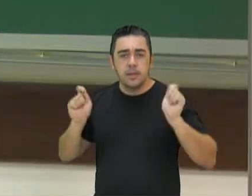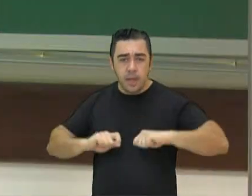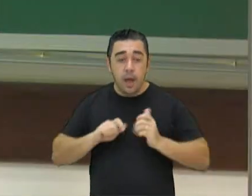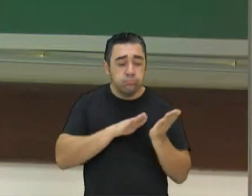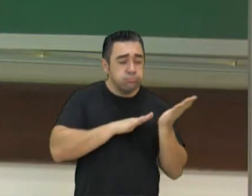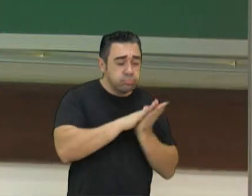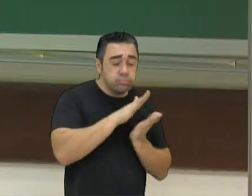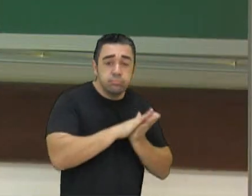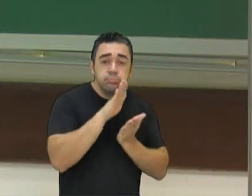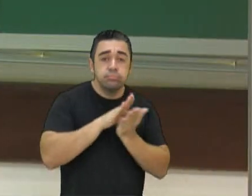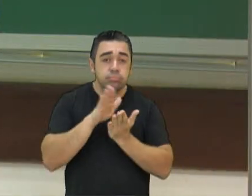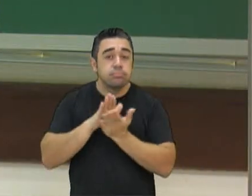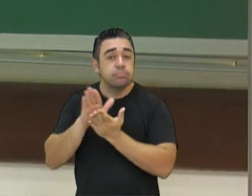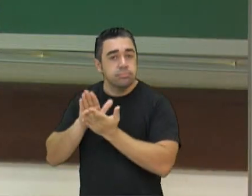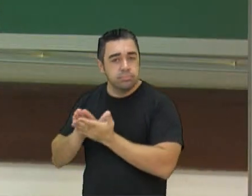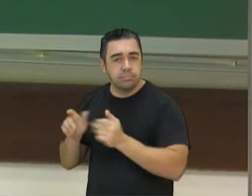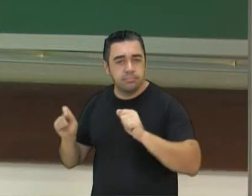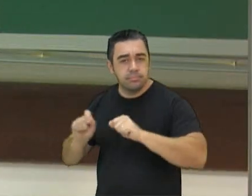jogar.